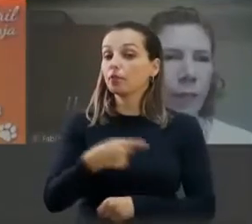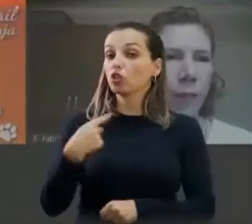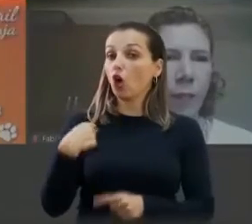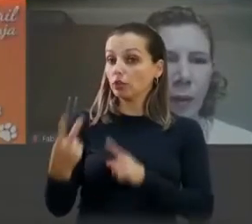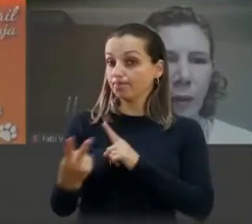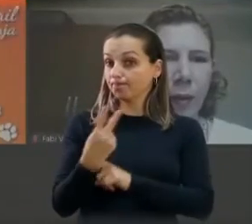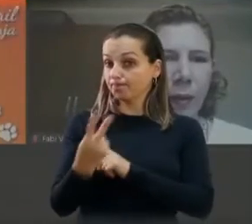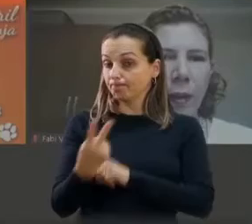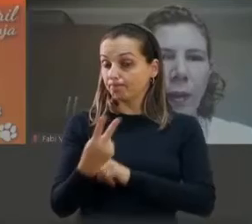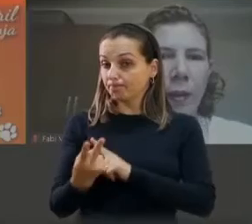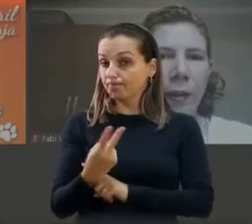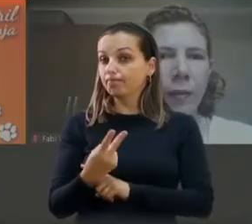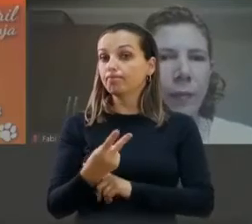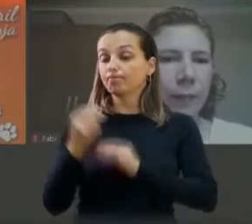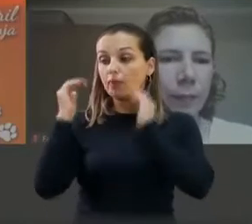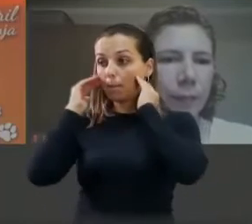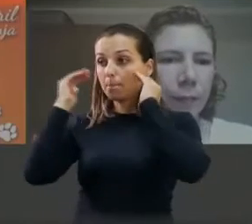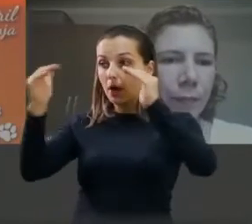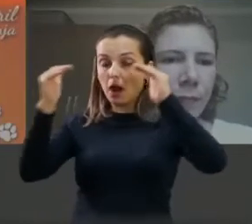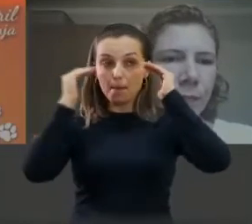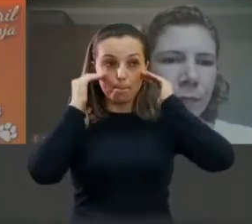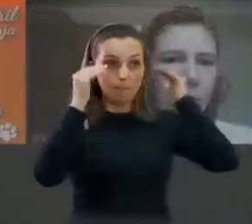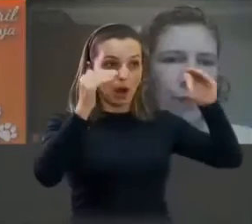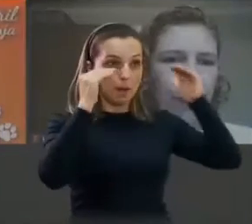proteger, nos respeitar e